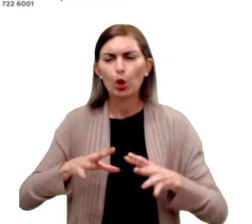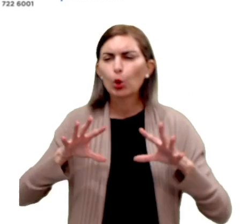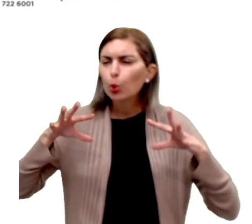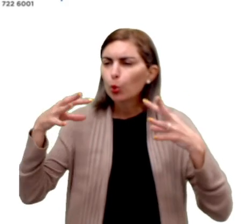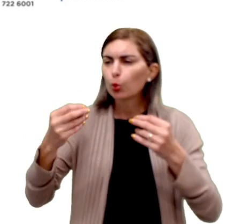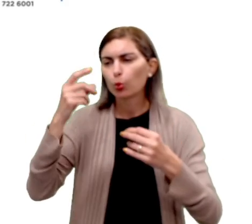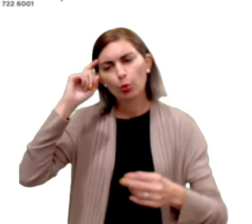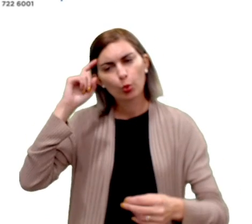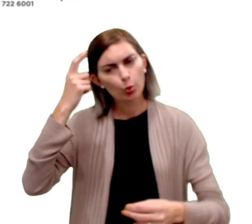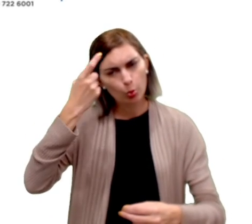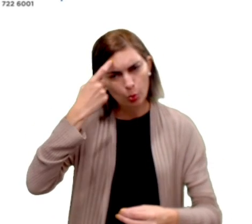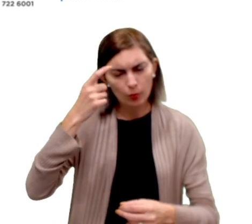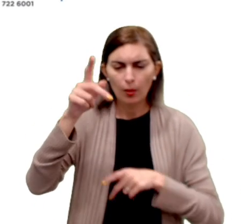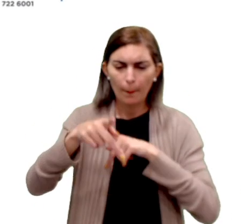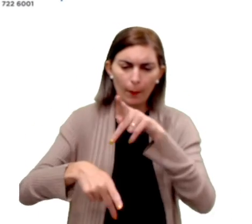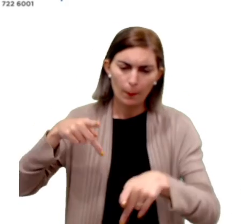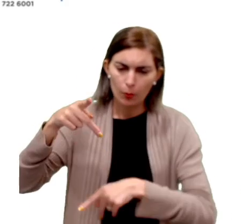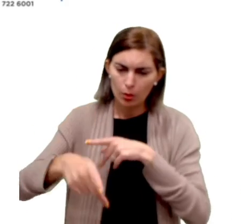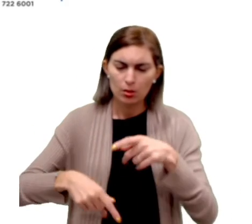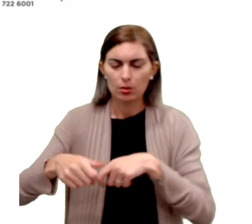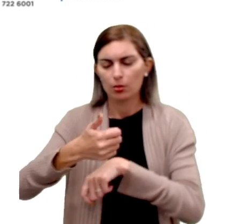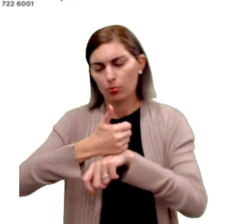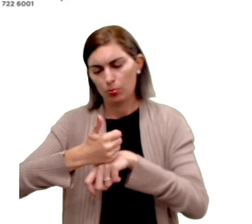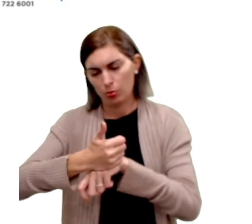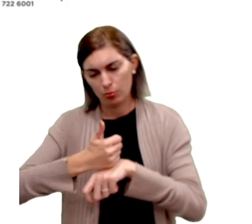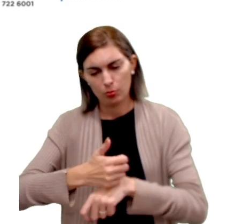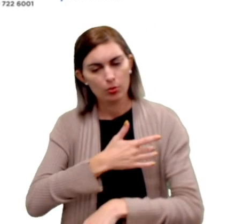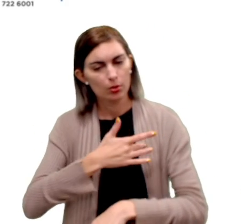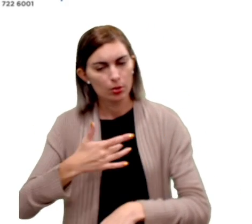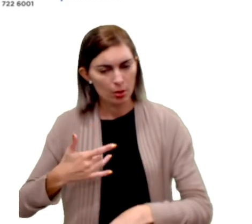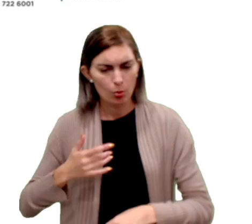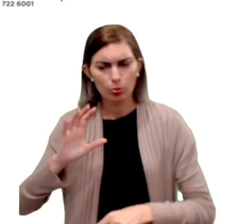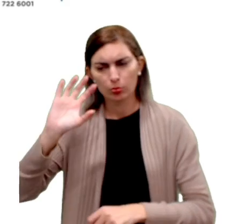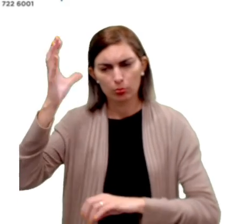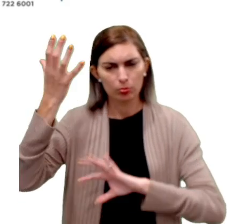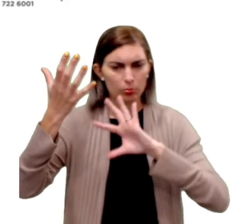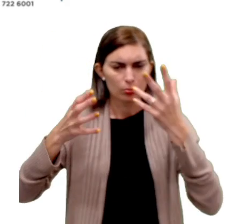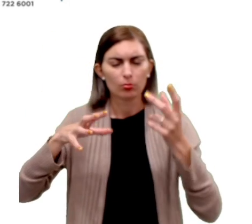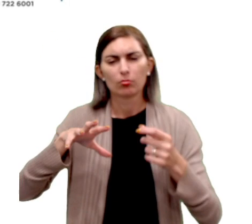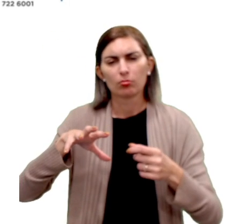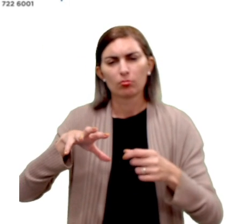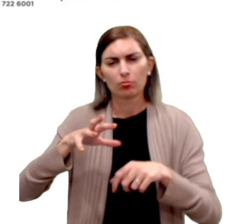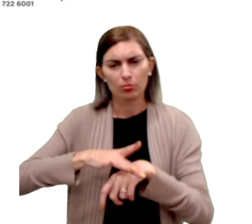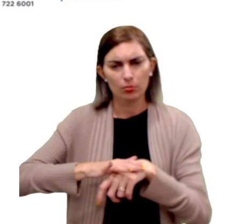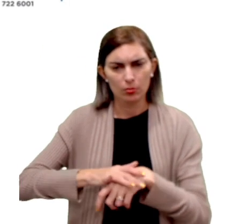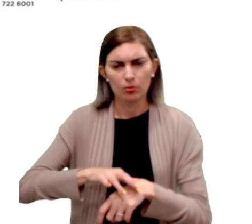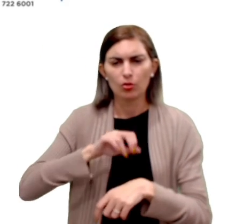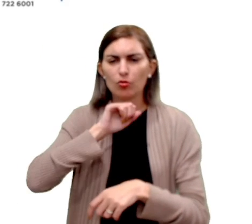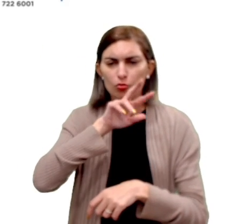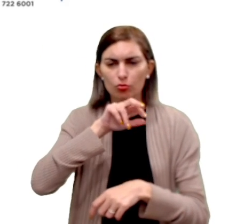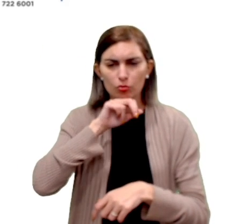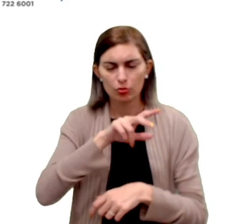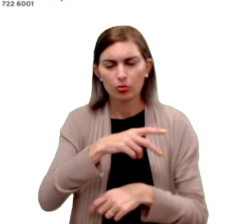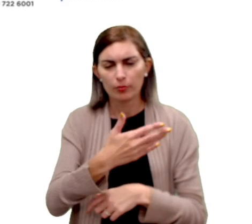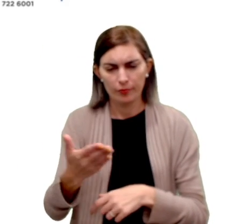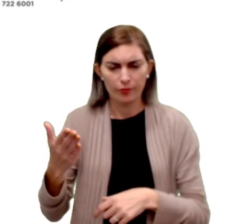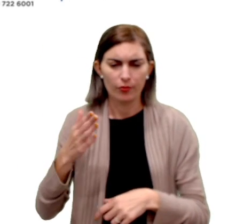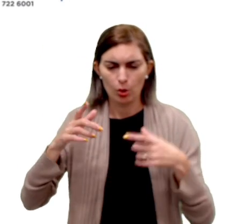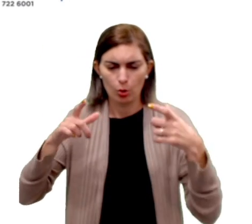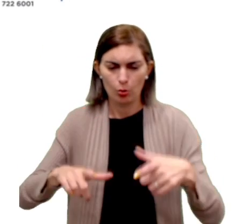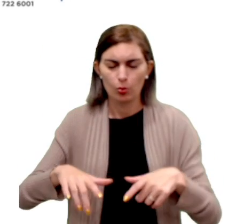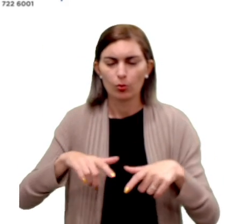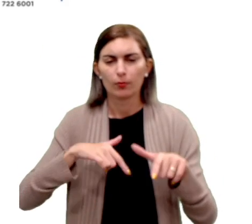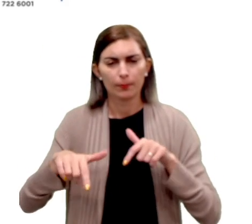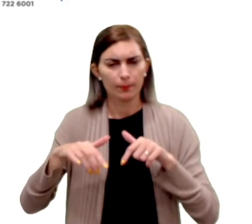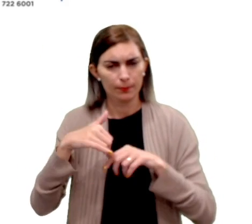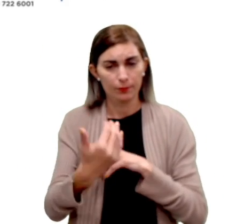dúvidas, tanto da população quanto dos profissionais de saúde, sobre os casos de intoxicações, tá? Exógenas, que é aquela que vem do ambiente externo.